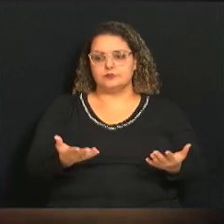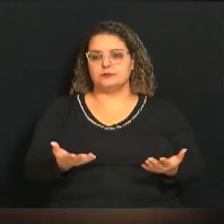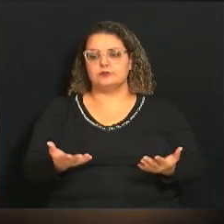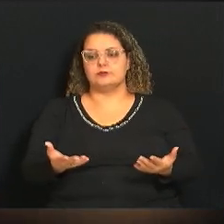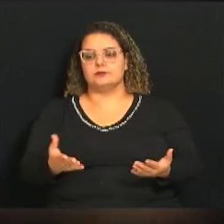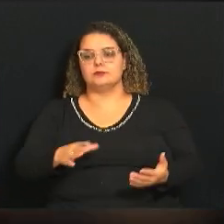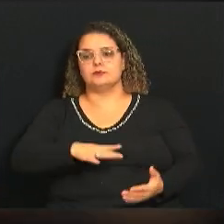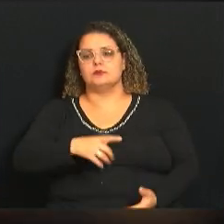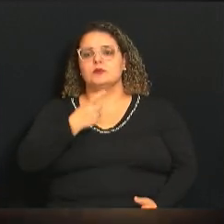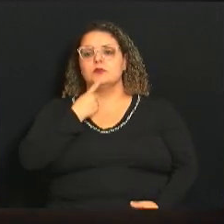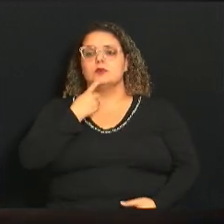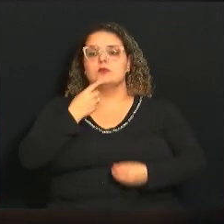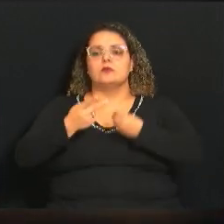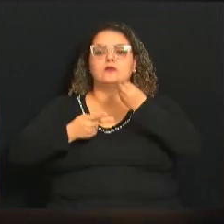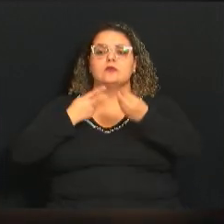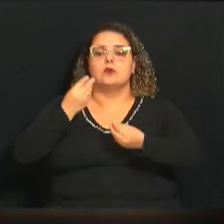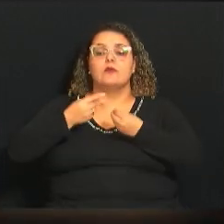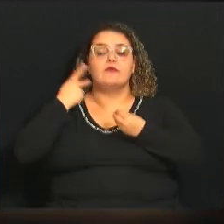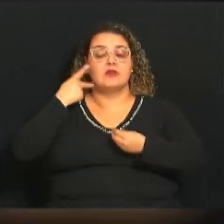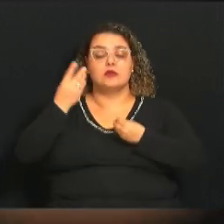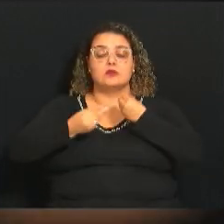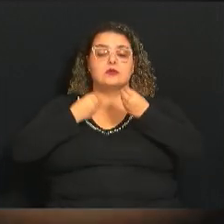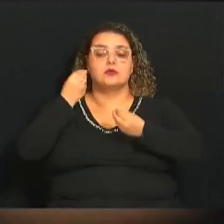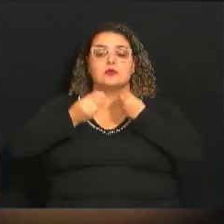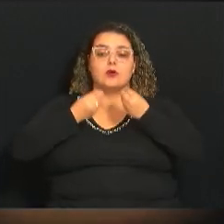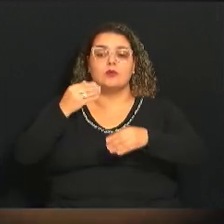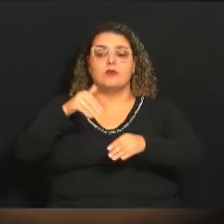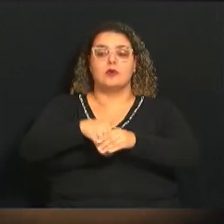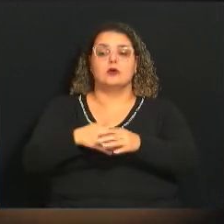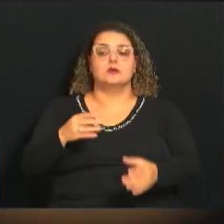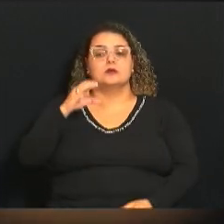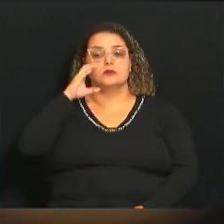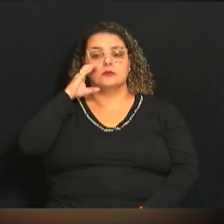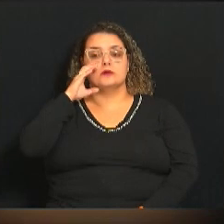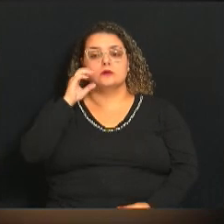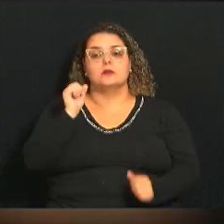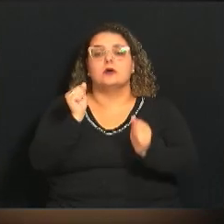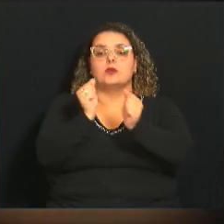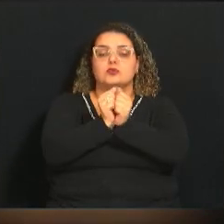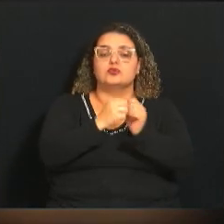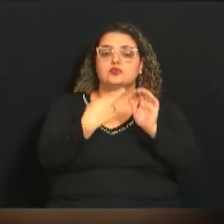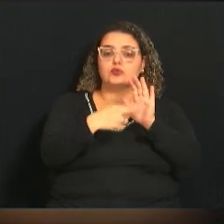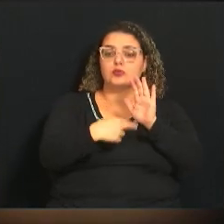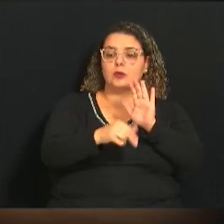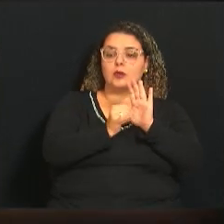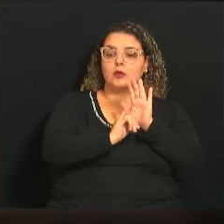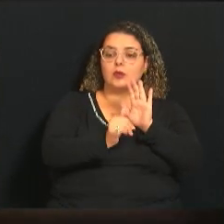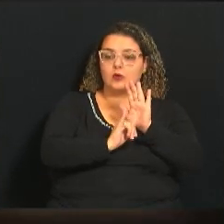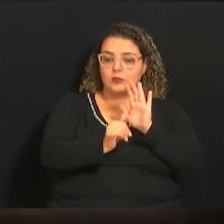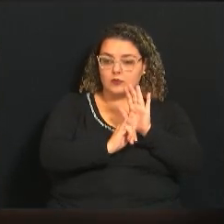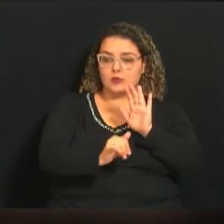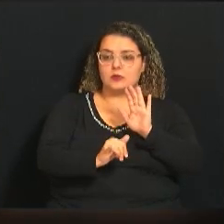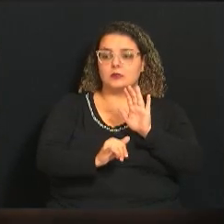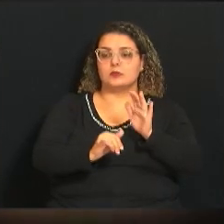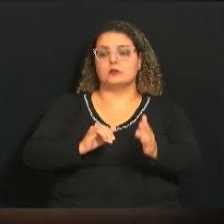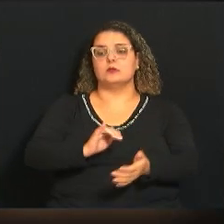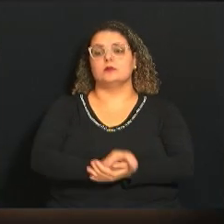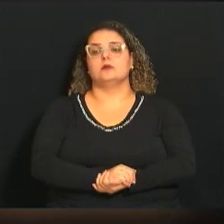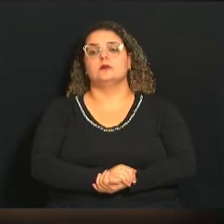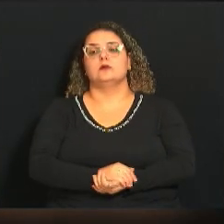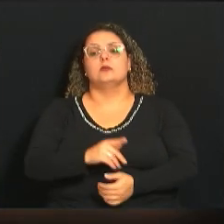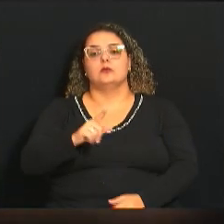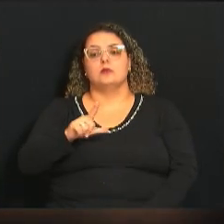Então, é um atendimento tanto na área da saúde, educação, judiciário, para que elas não fiquem desamparadas, né?